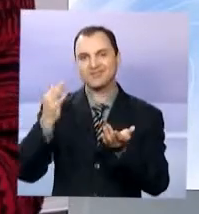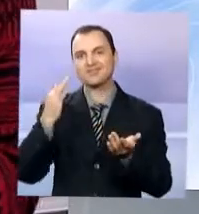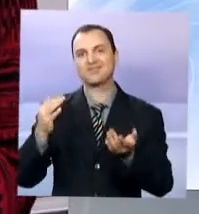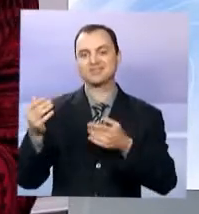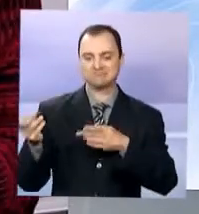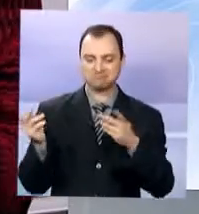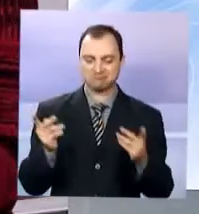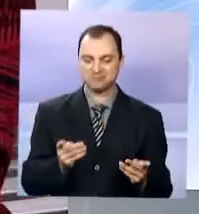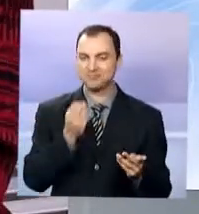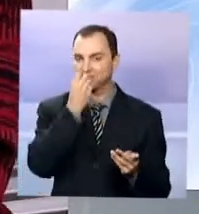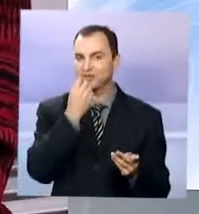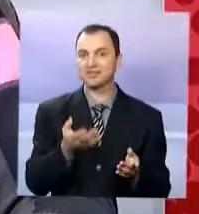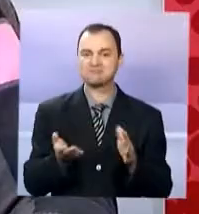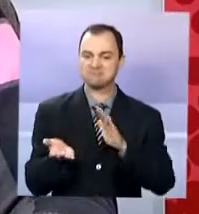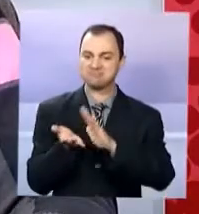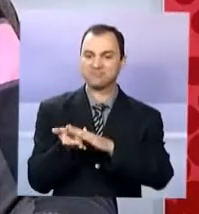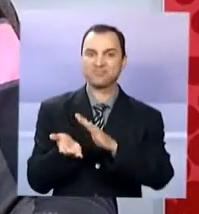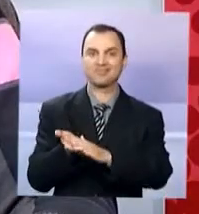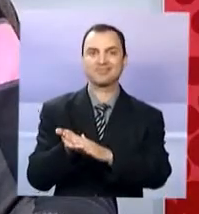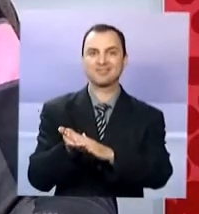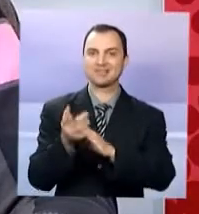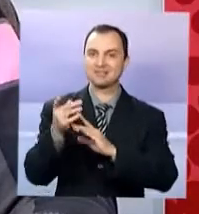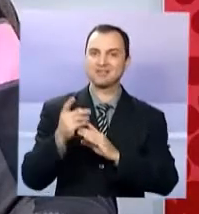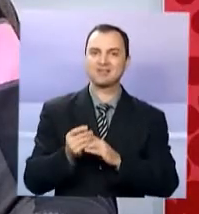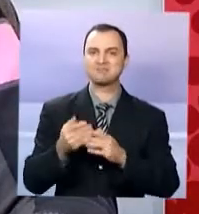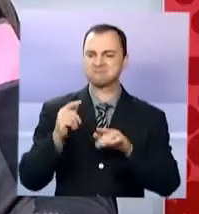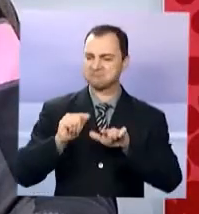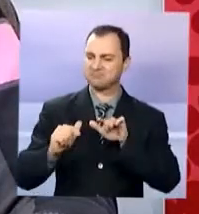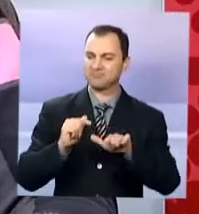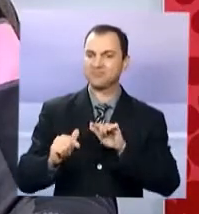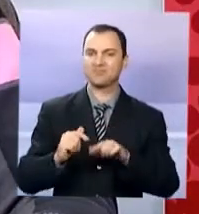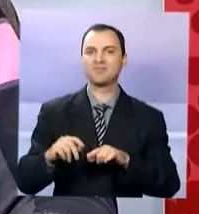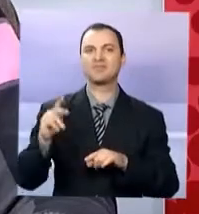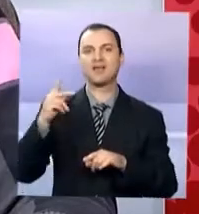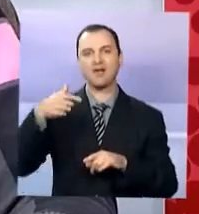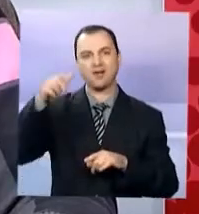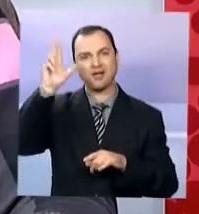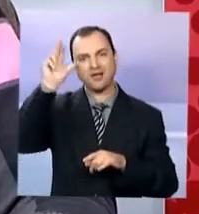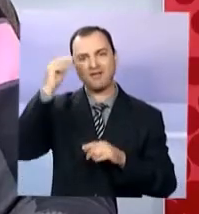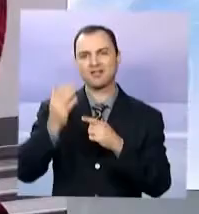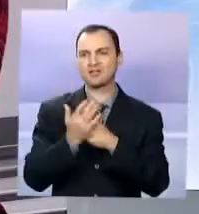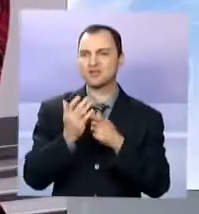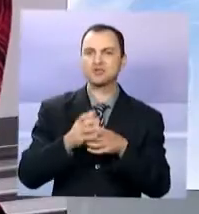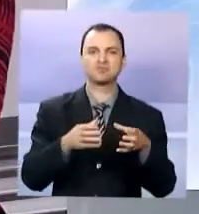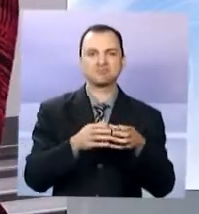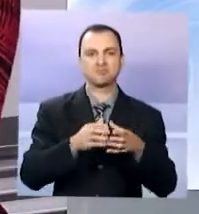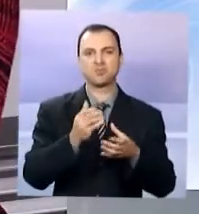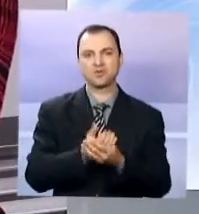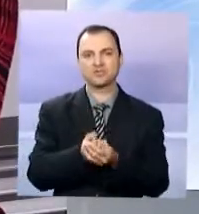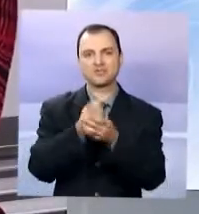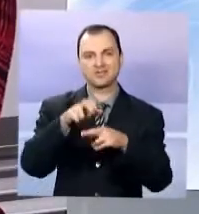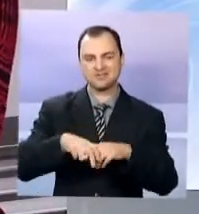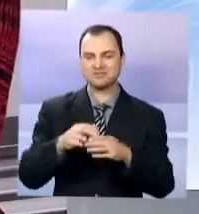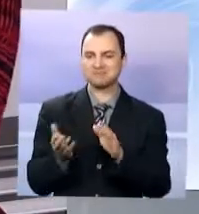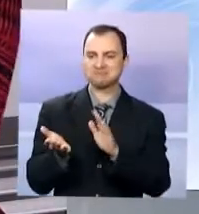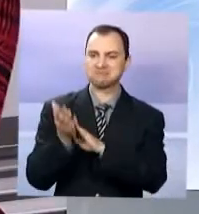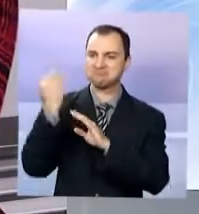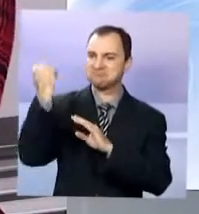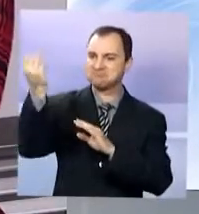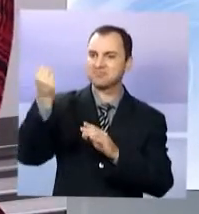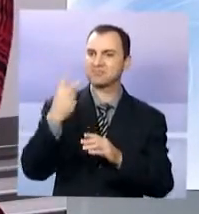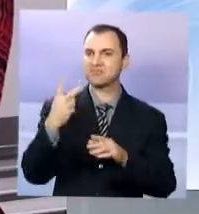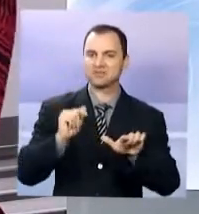presença criativa e parabenizar pelos seus trabalhos pela aí pô terapia pela seleção é muito sucesso